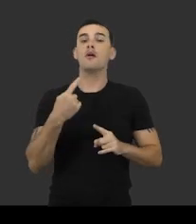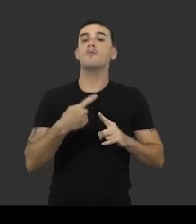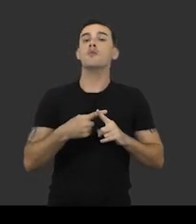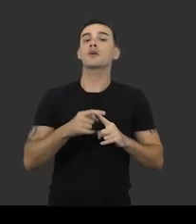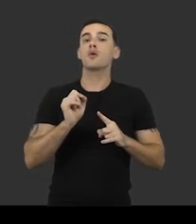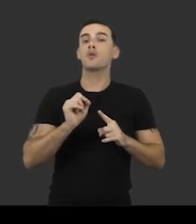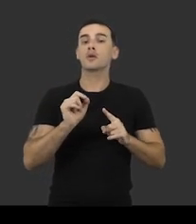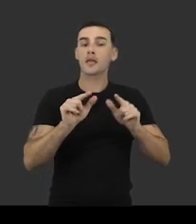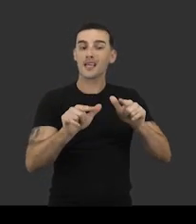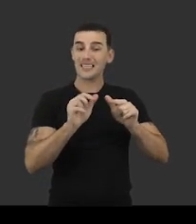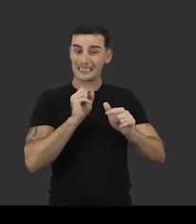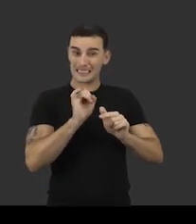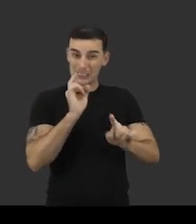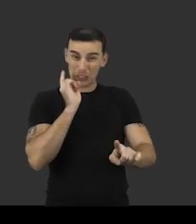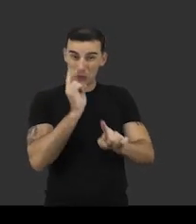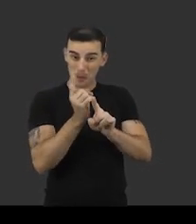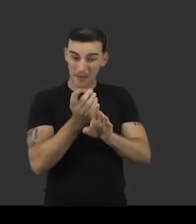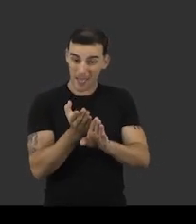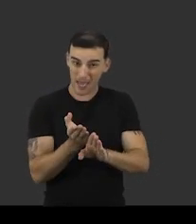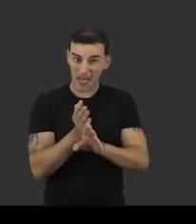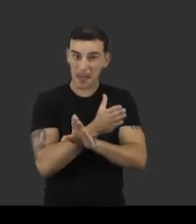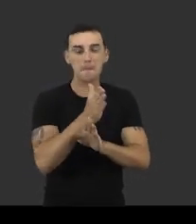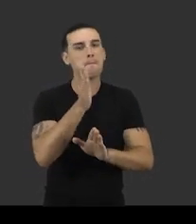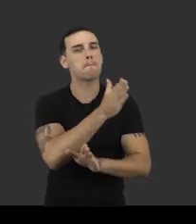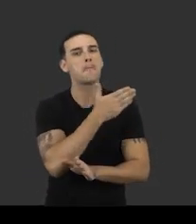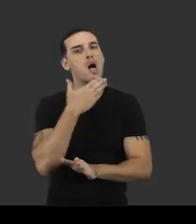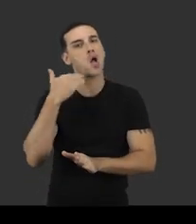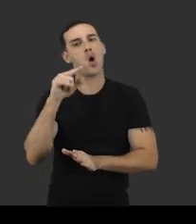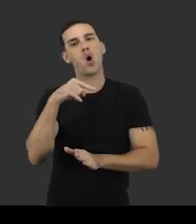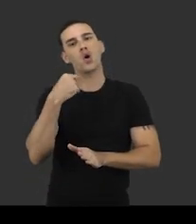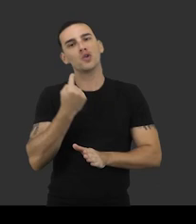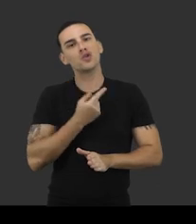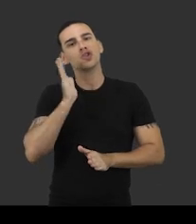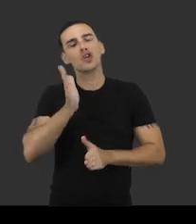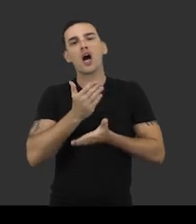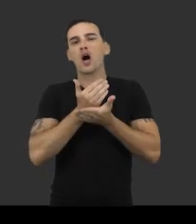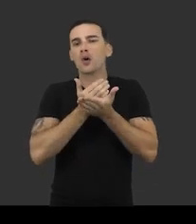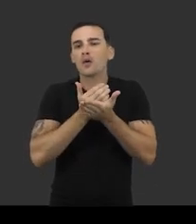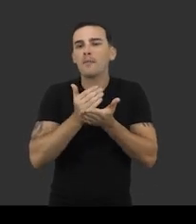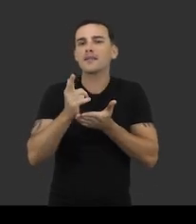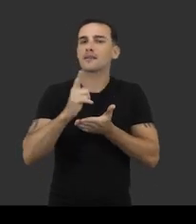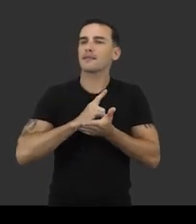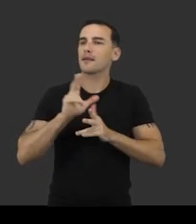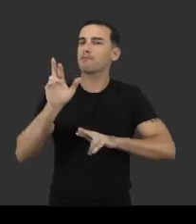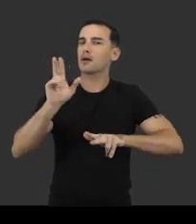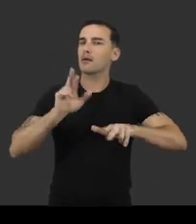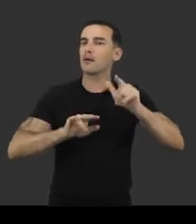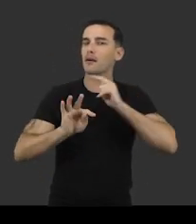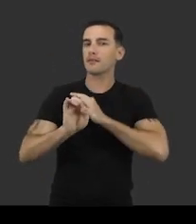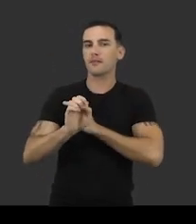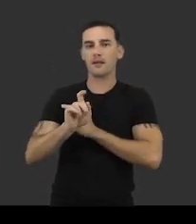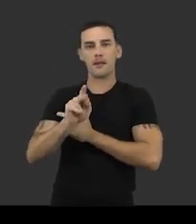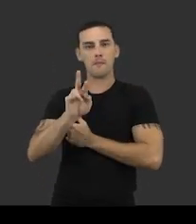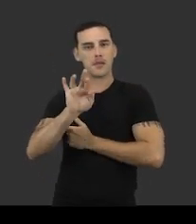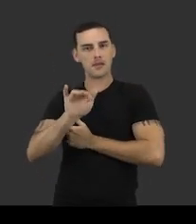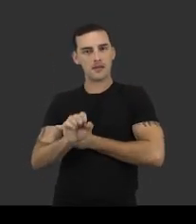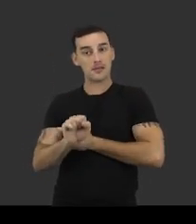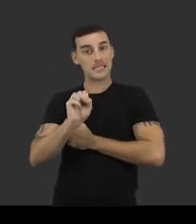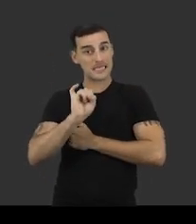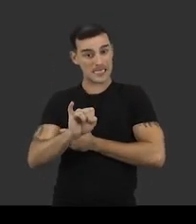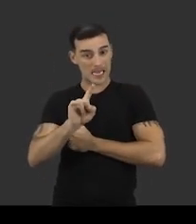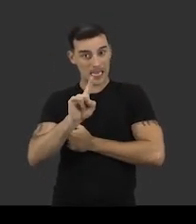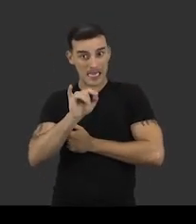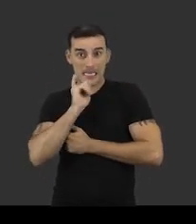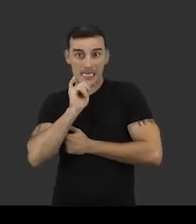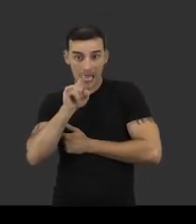o diagnóstico, quanto antes, melhor, para que a gente possa iniciar as terapias dessas pessoas, dessas crianças, se isso